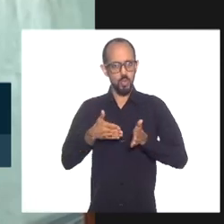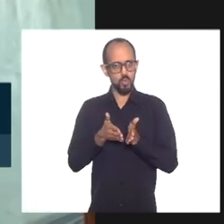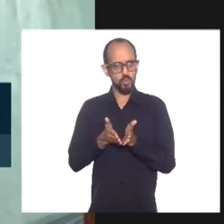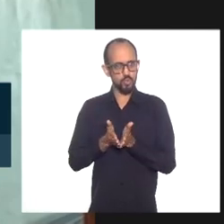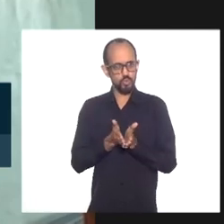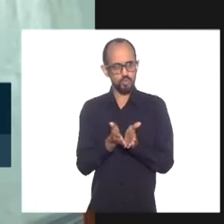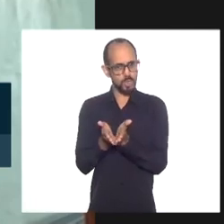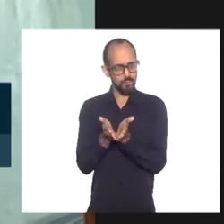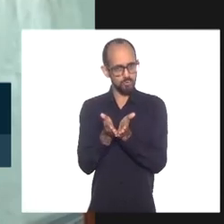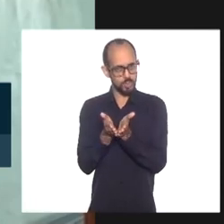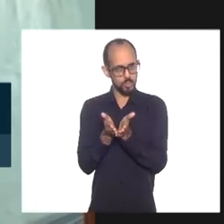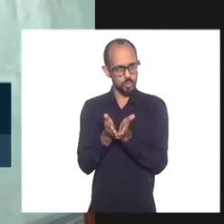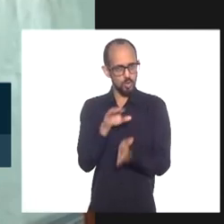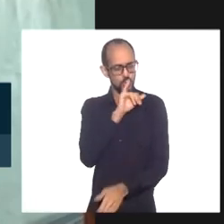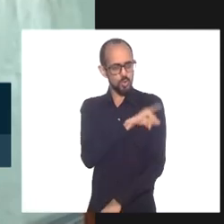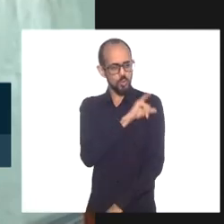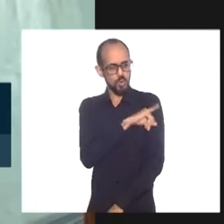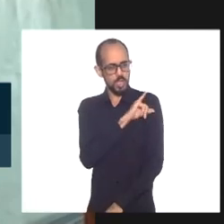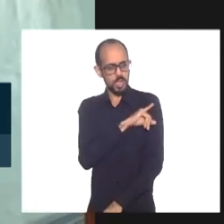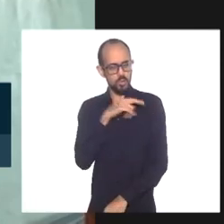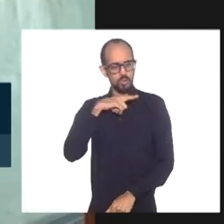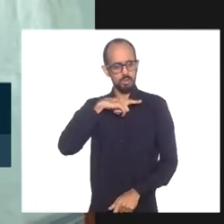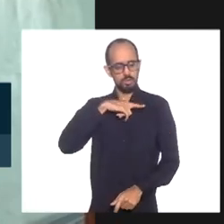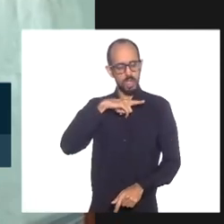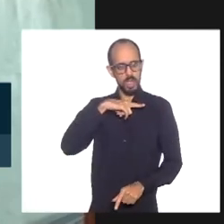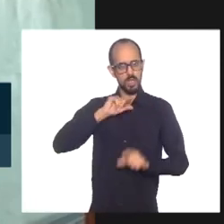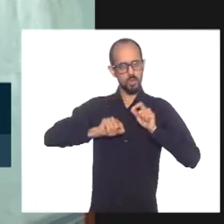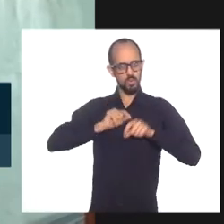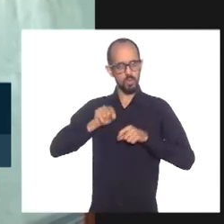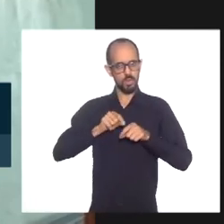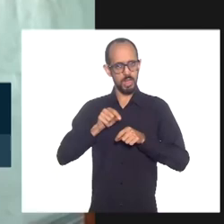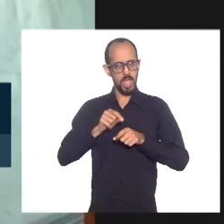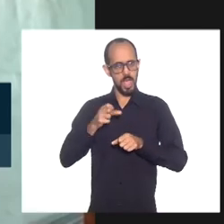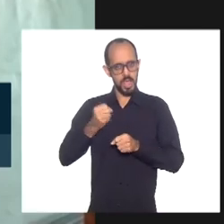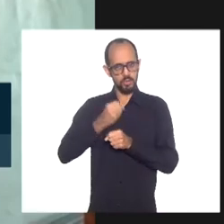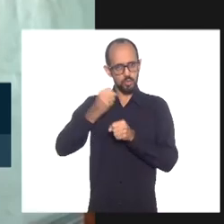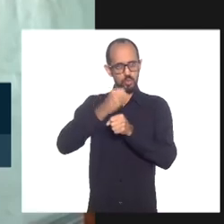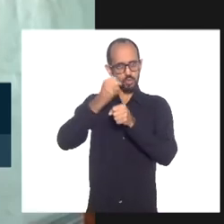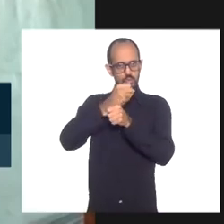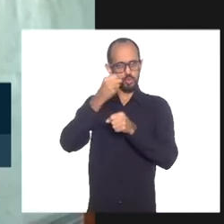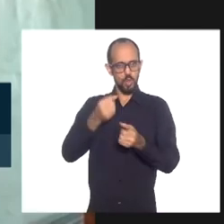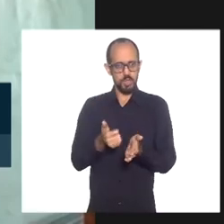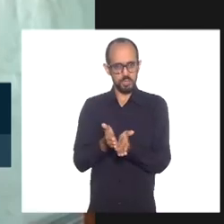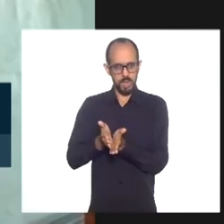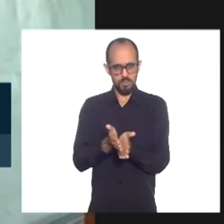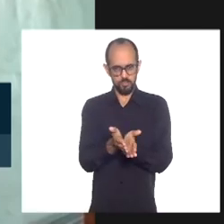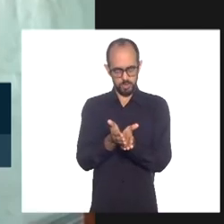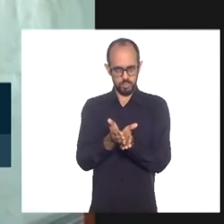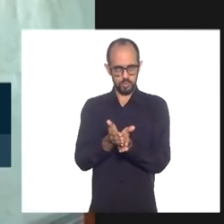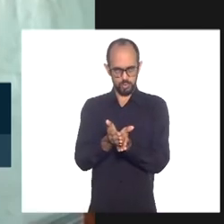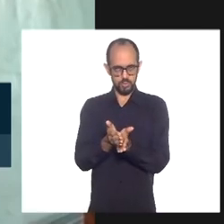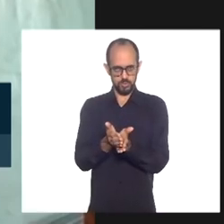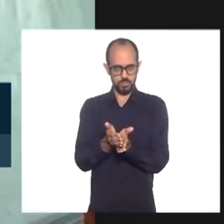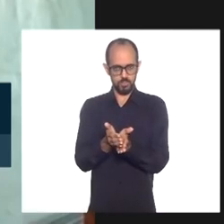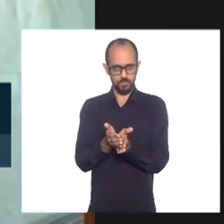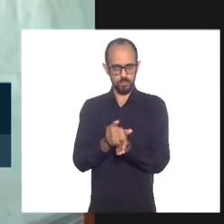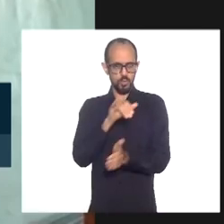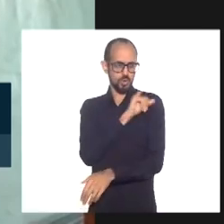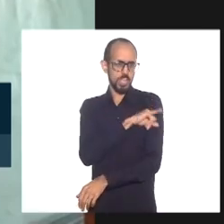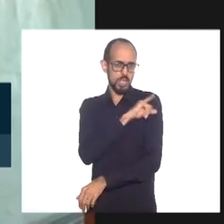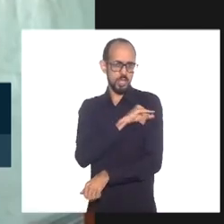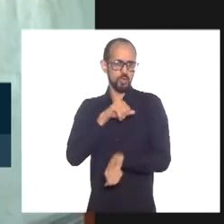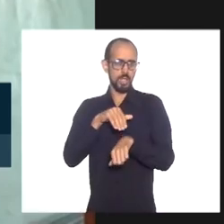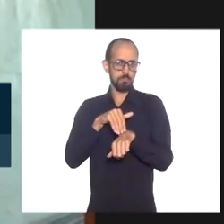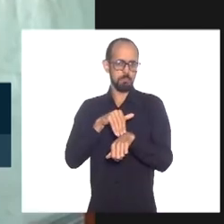de Janeiro, ele possui a maioria dos estaleiros do Brasil, ele tem